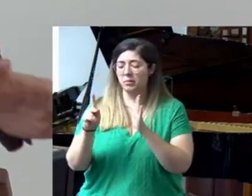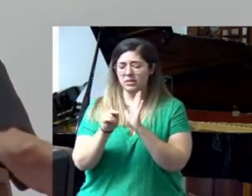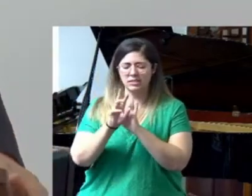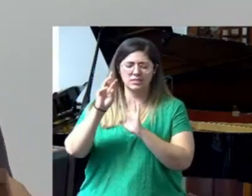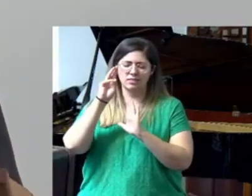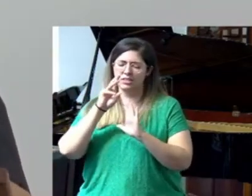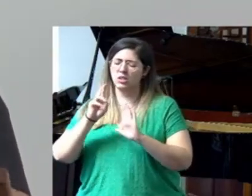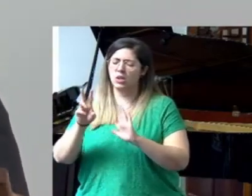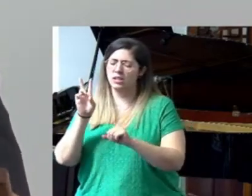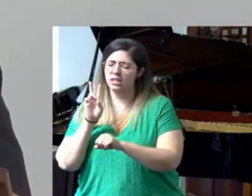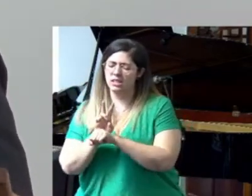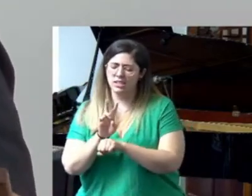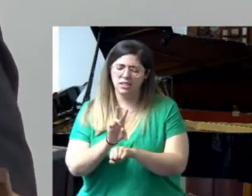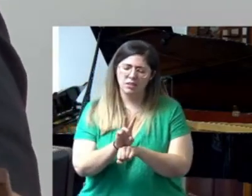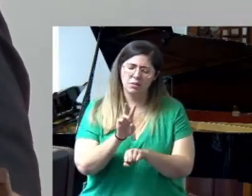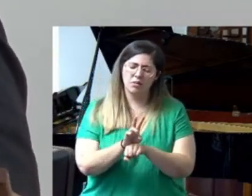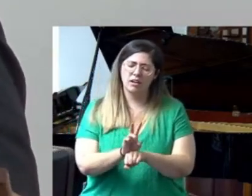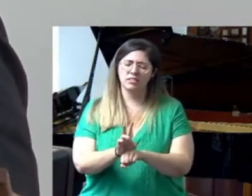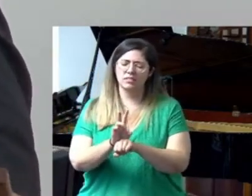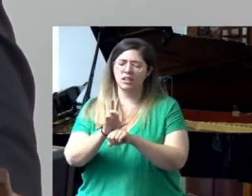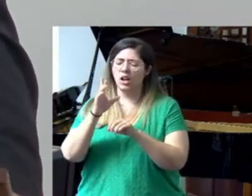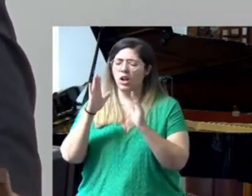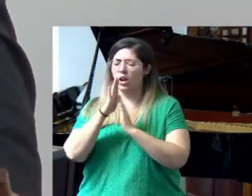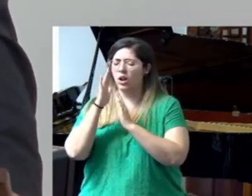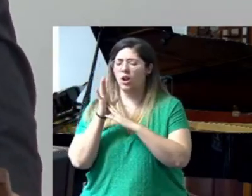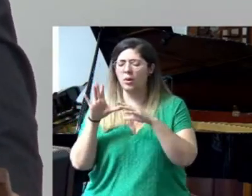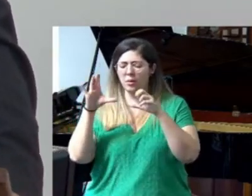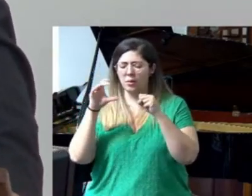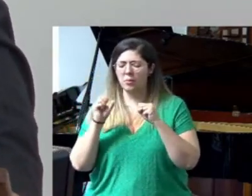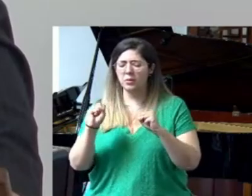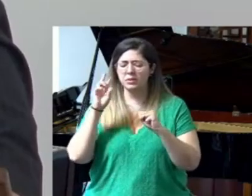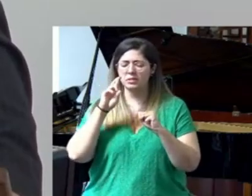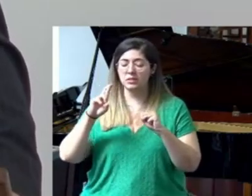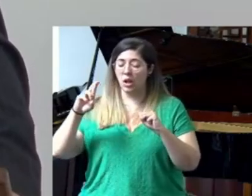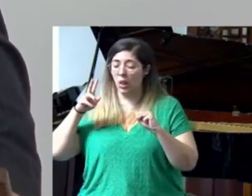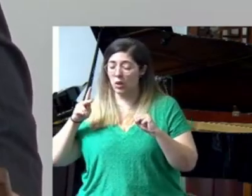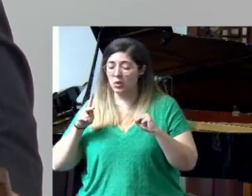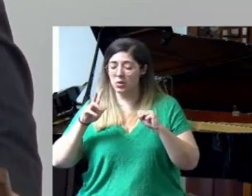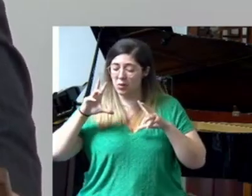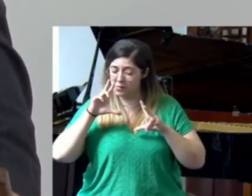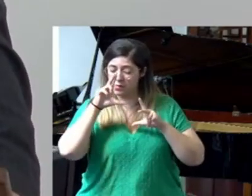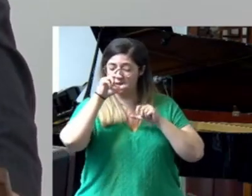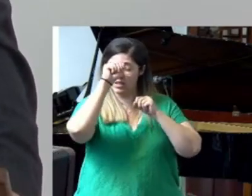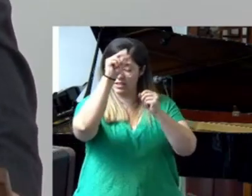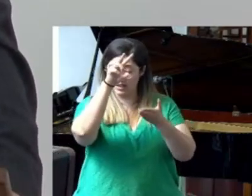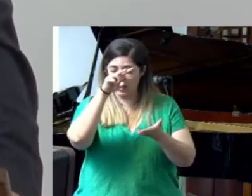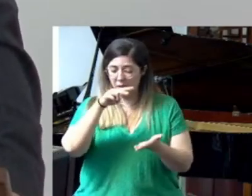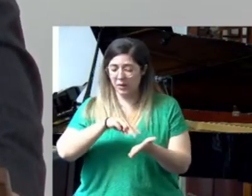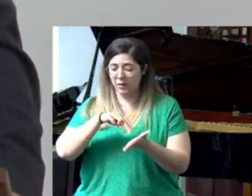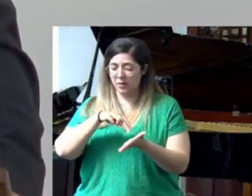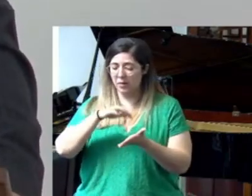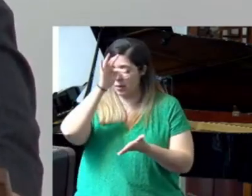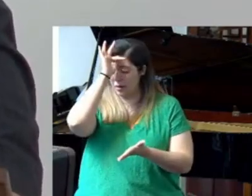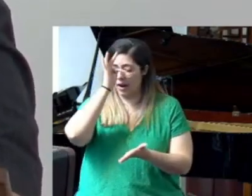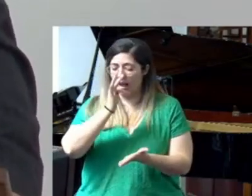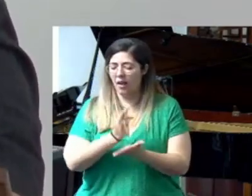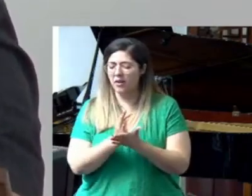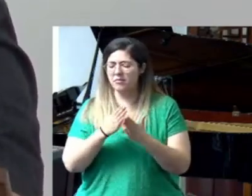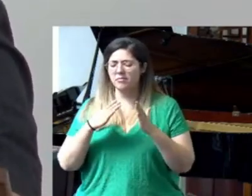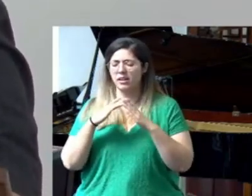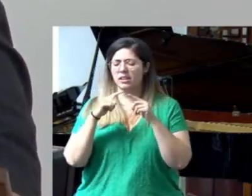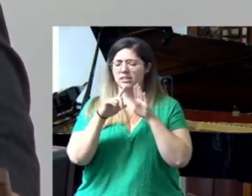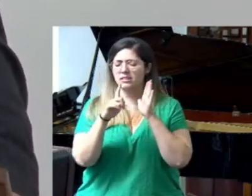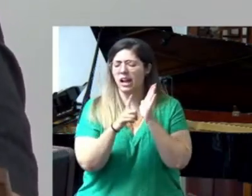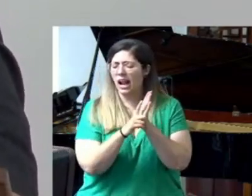pelo teu poder que nos une a ti. Muito obrigado por isso. Continua a fortalecer a fé da sua igreja, desta e